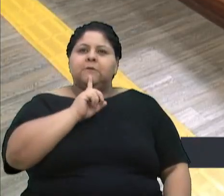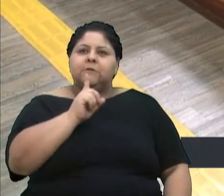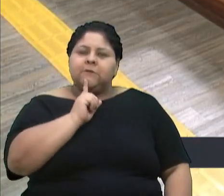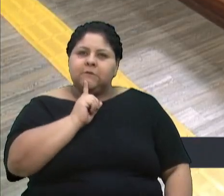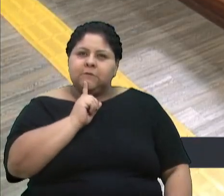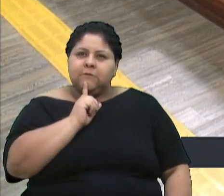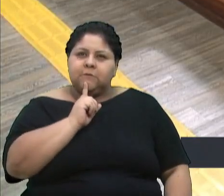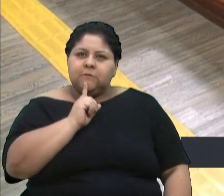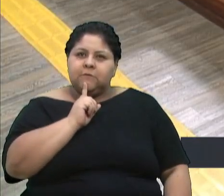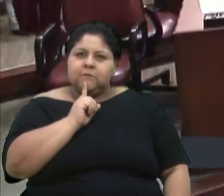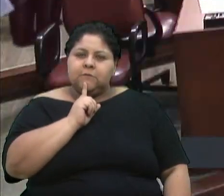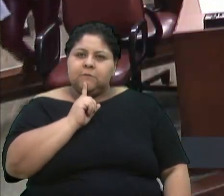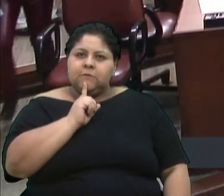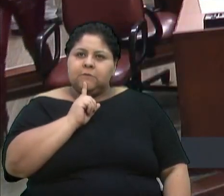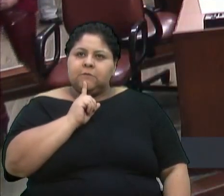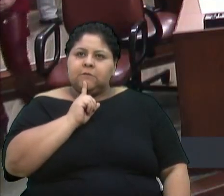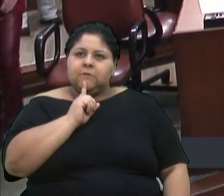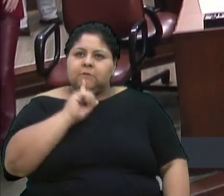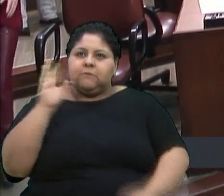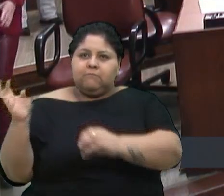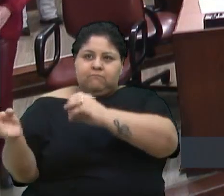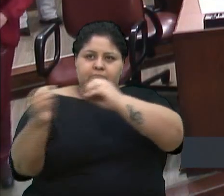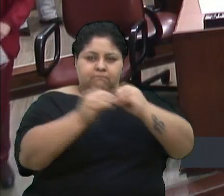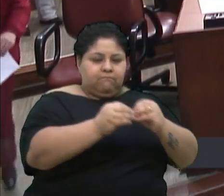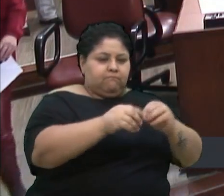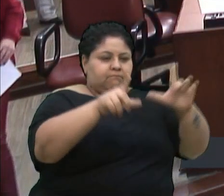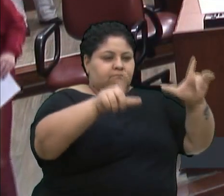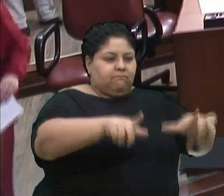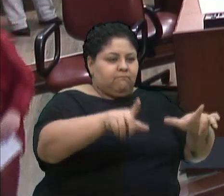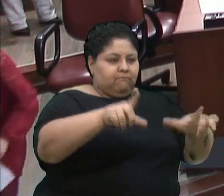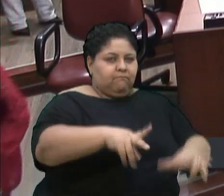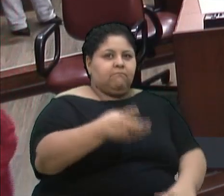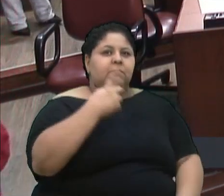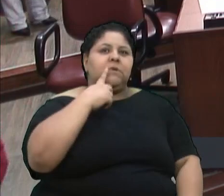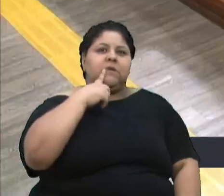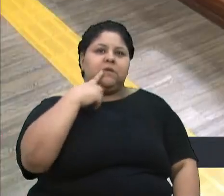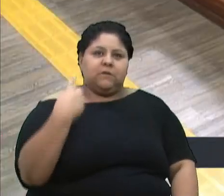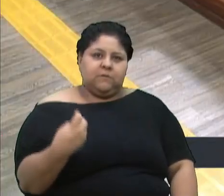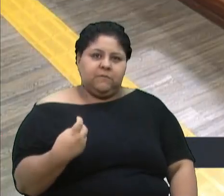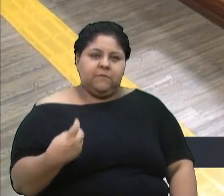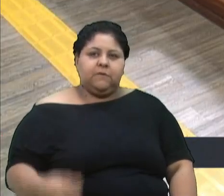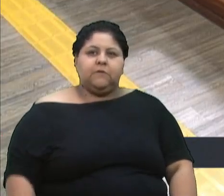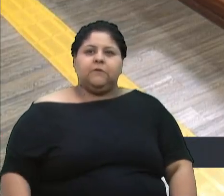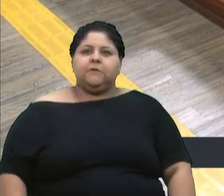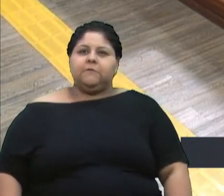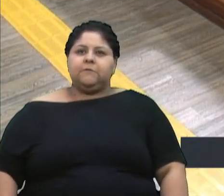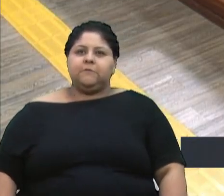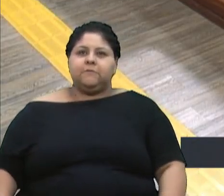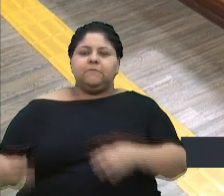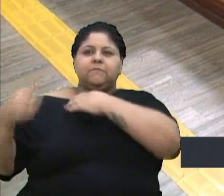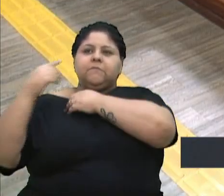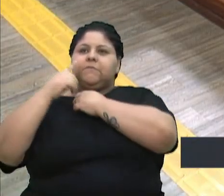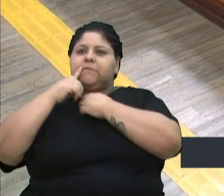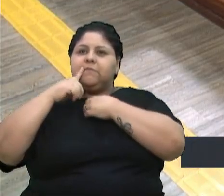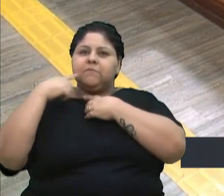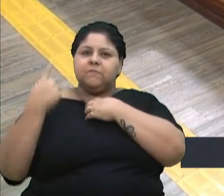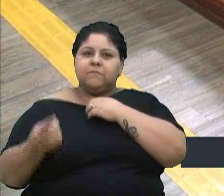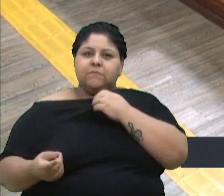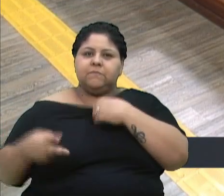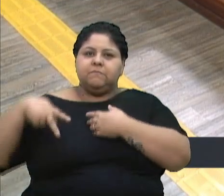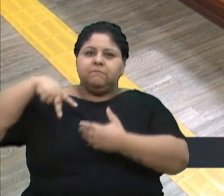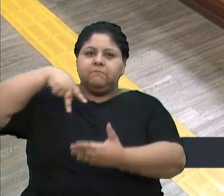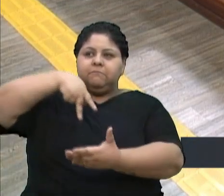Sim. Cedo meu espaço, senhor presidente, para a vereadora Rose Frigieri. Rose Frigieri, na